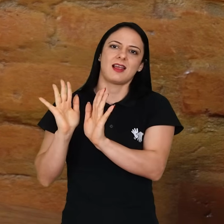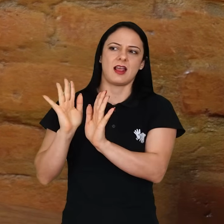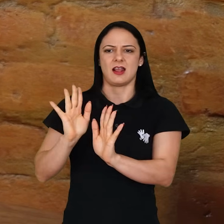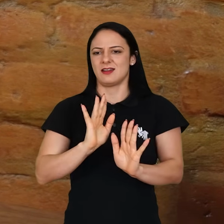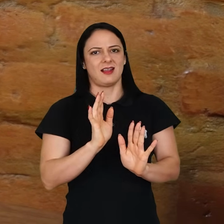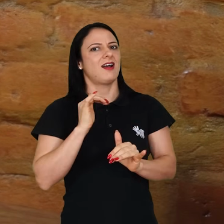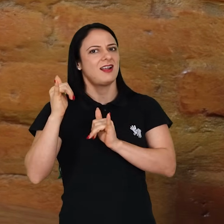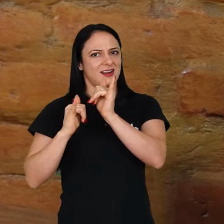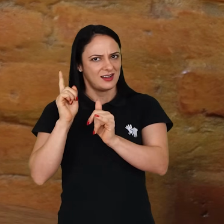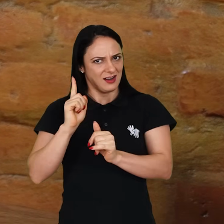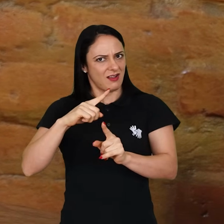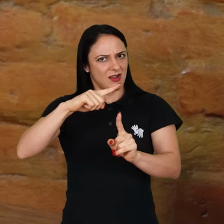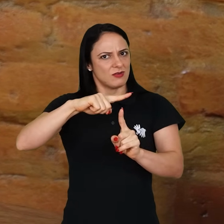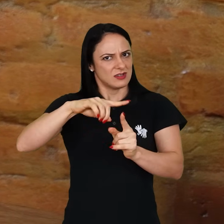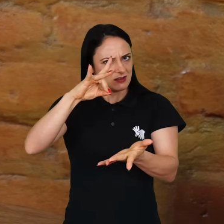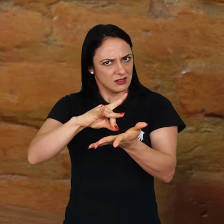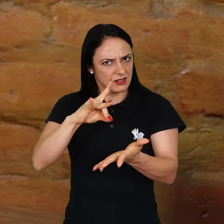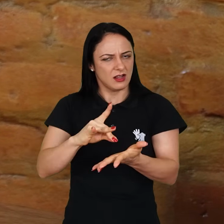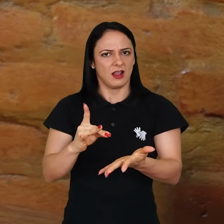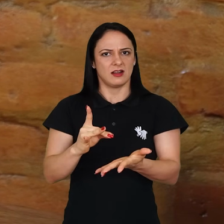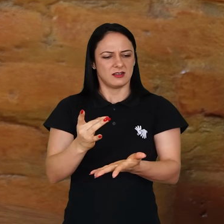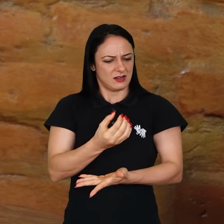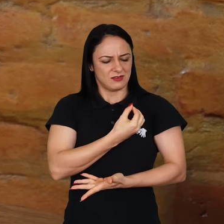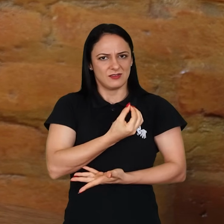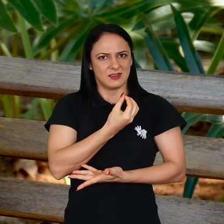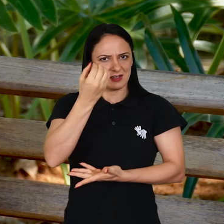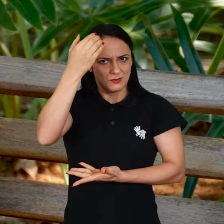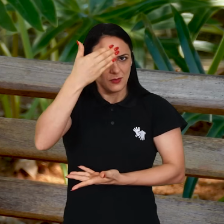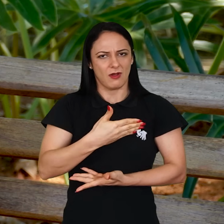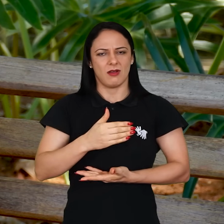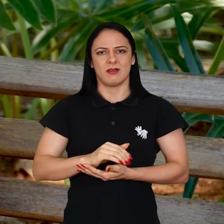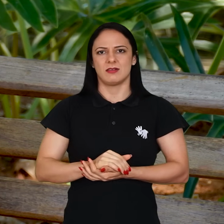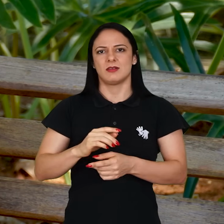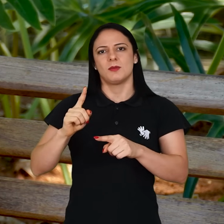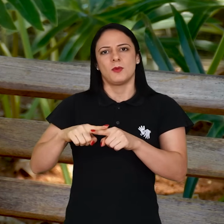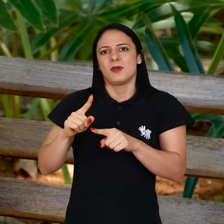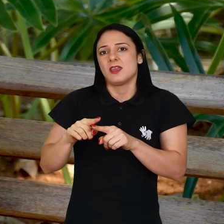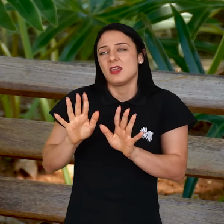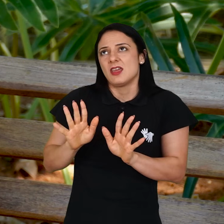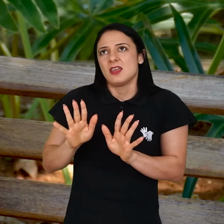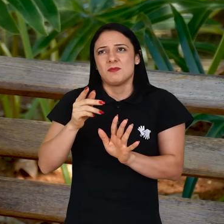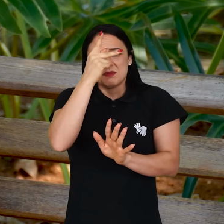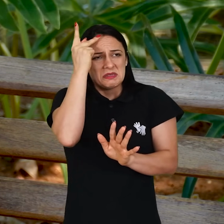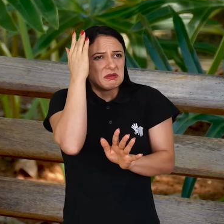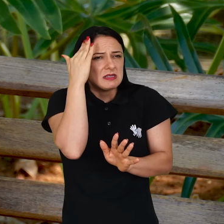é lenda, a cruz existe. Ela está ali para você provar. Porque ninguém sabe